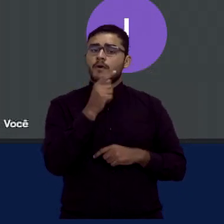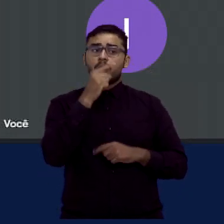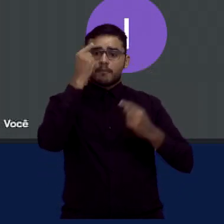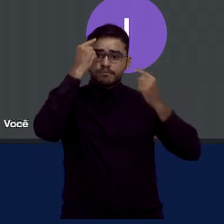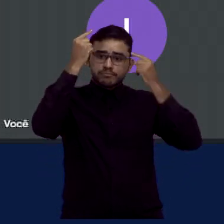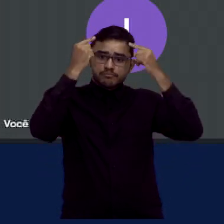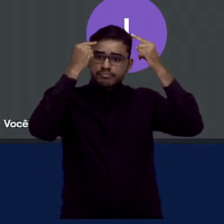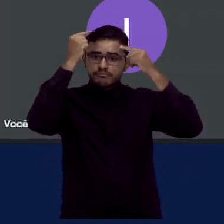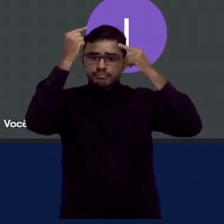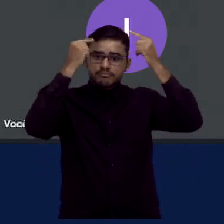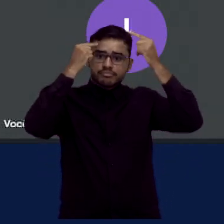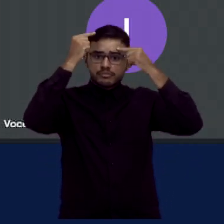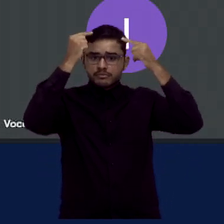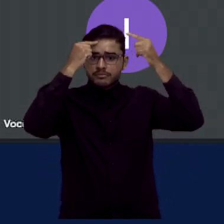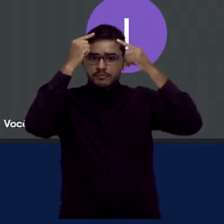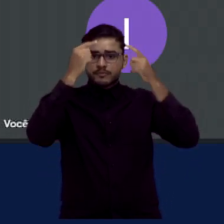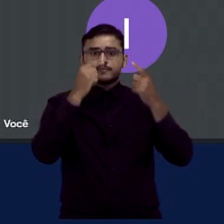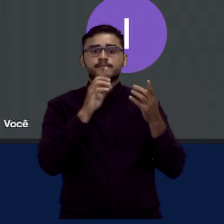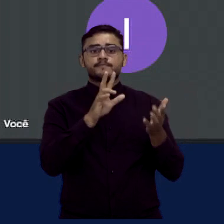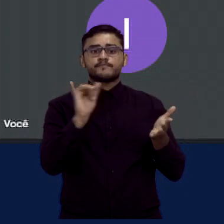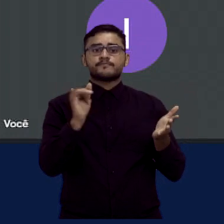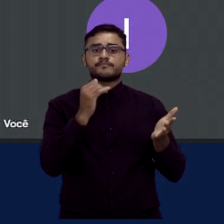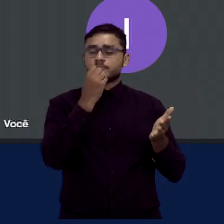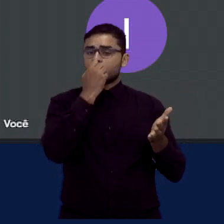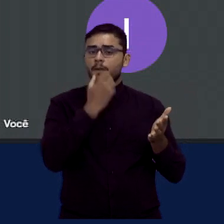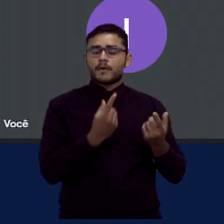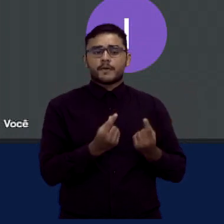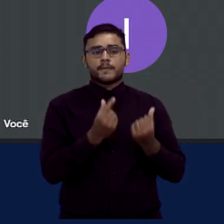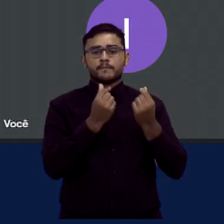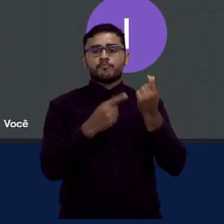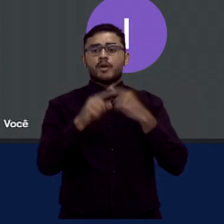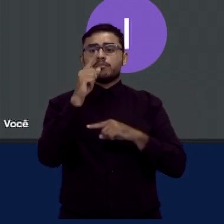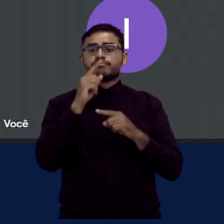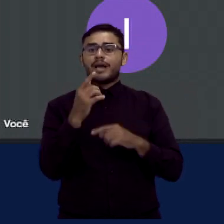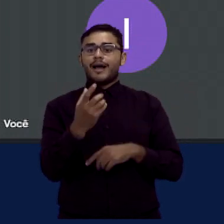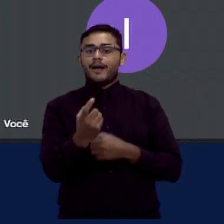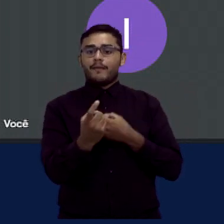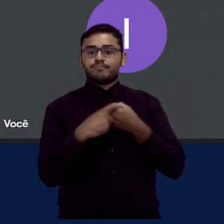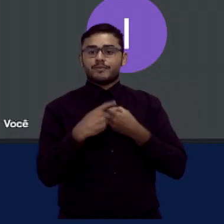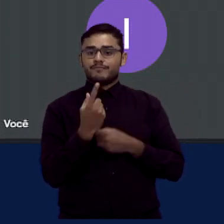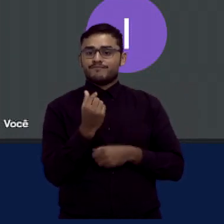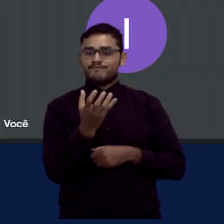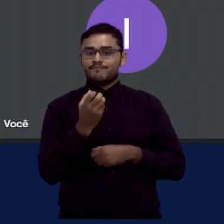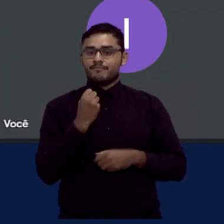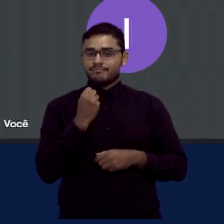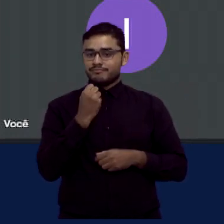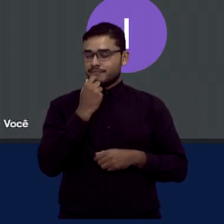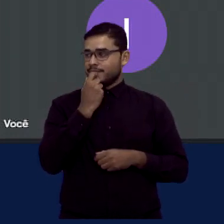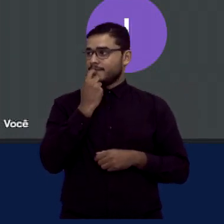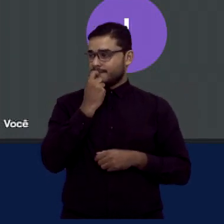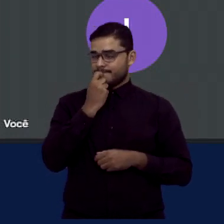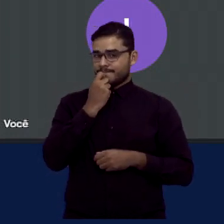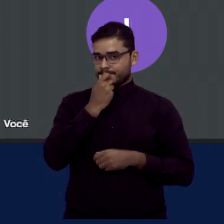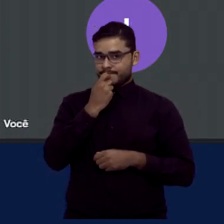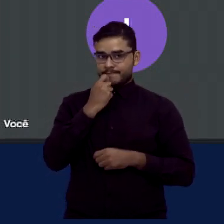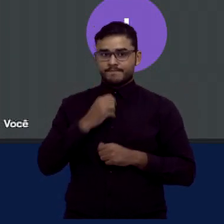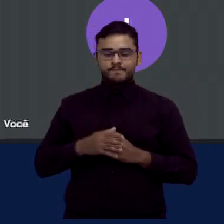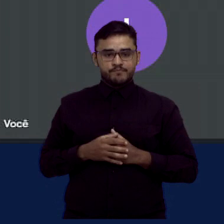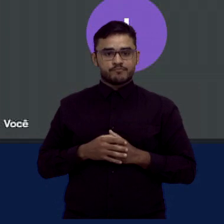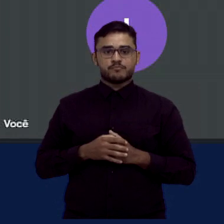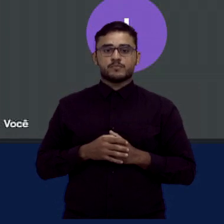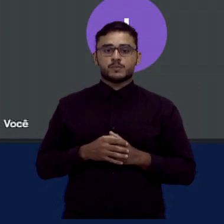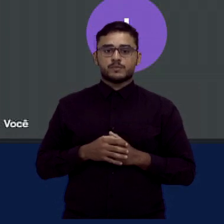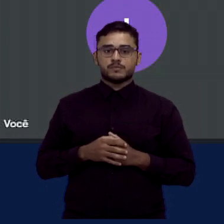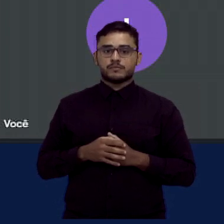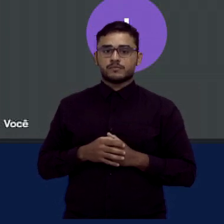elas se desenvolverem e se tornar produtos rentáveis no futuro, né? A PUC de São Paulo está criando a graduação de IA para